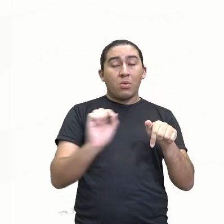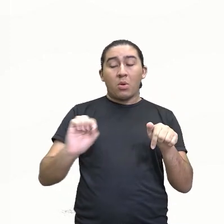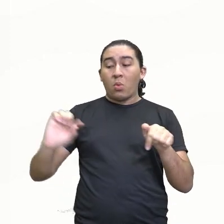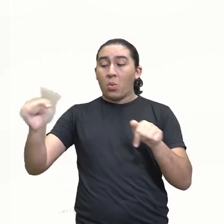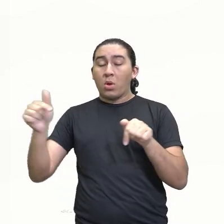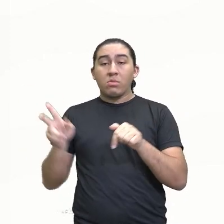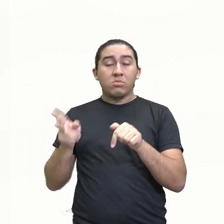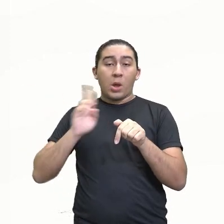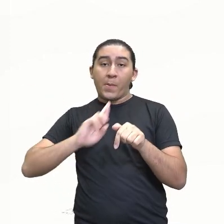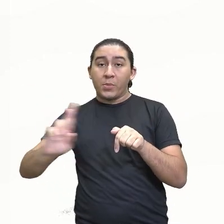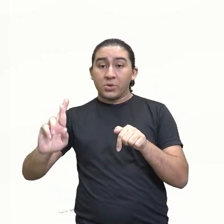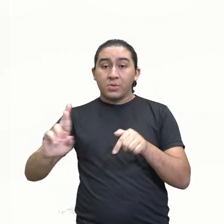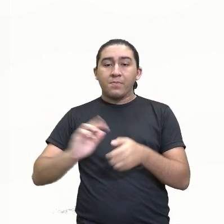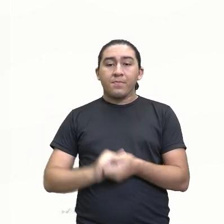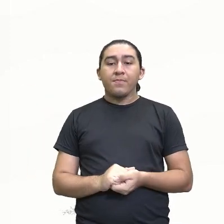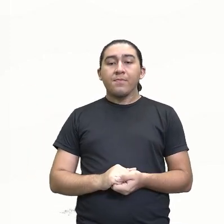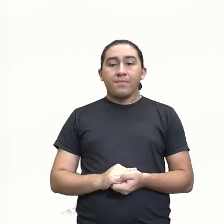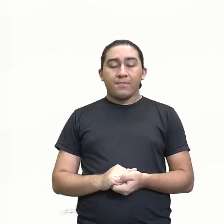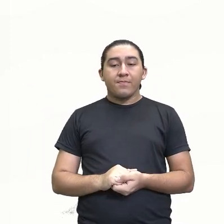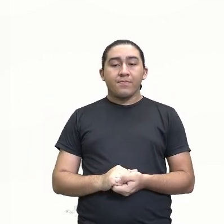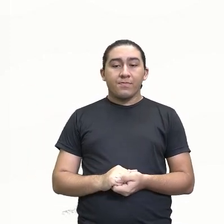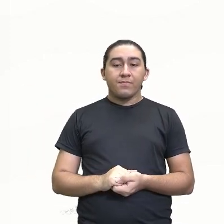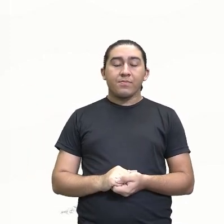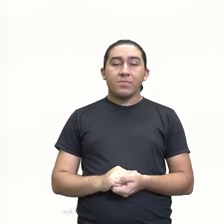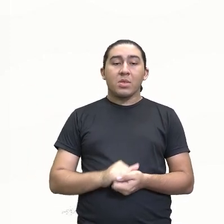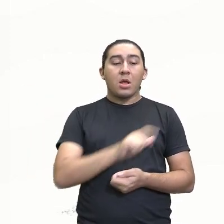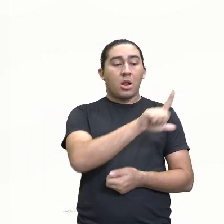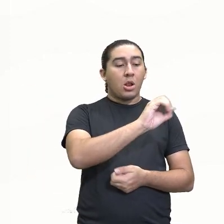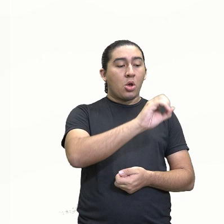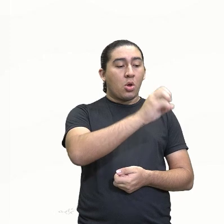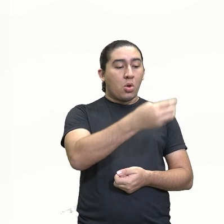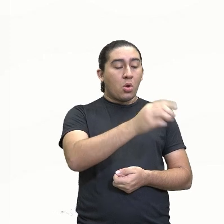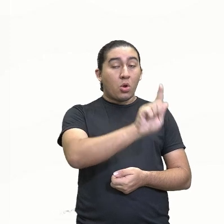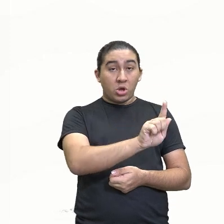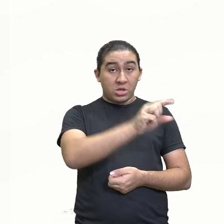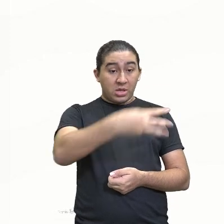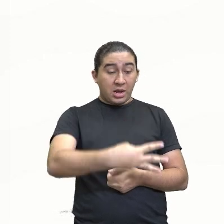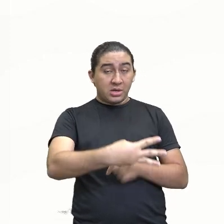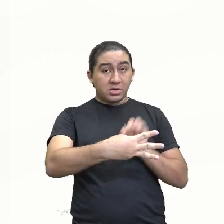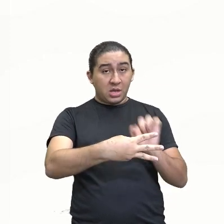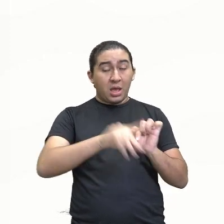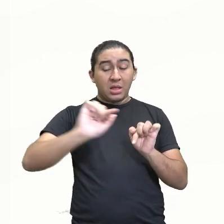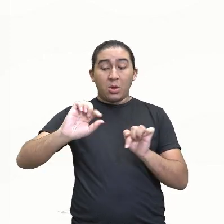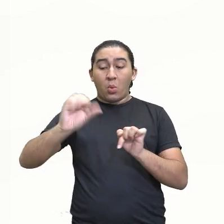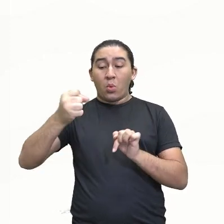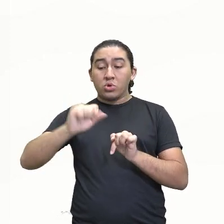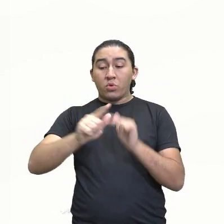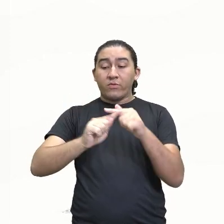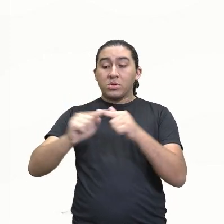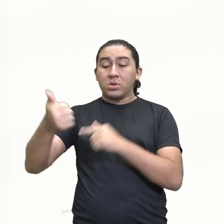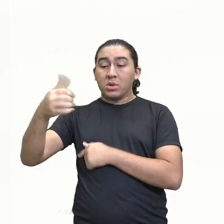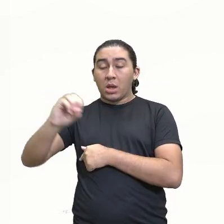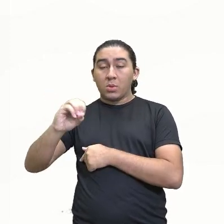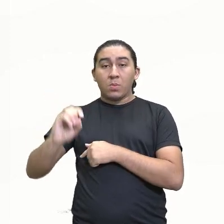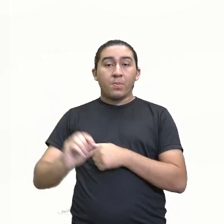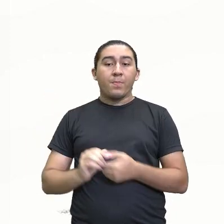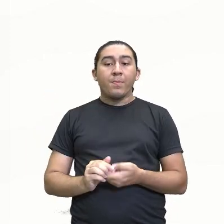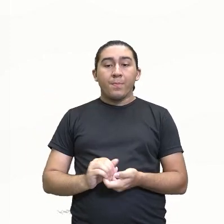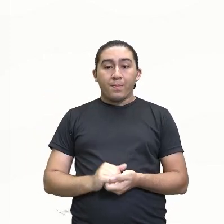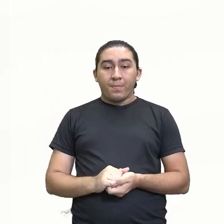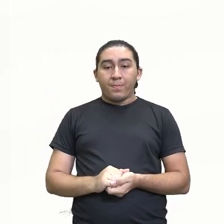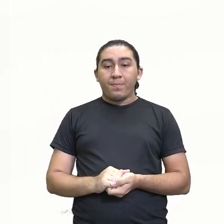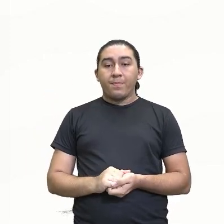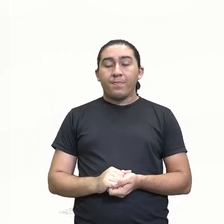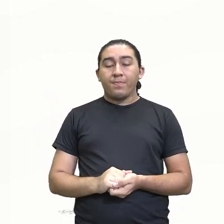produto. Então, repete aqui o log na base 3 e multiplica 8 vezes 10, tá? Então, aqui, ó, o